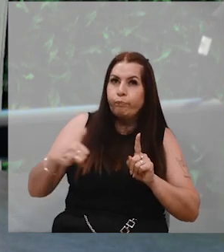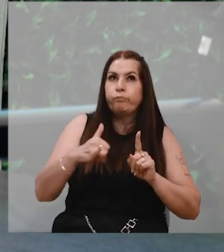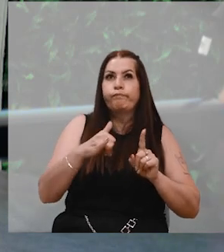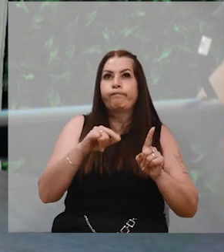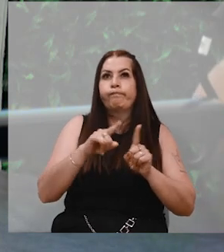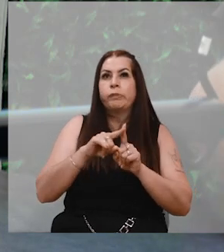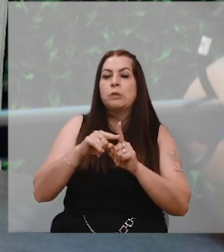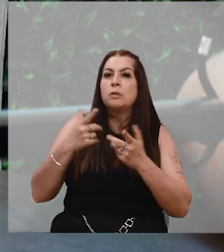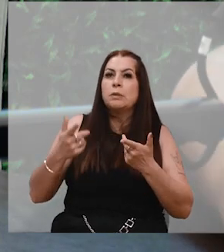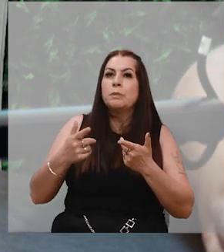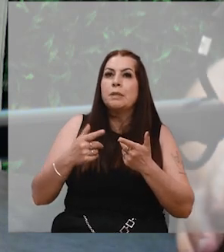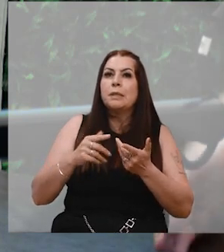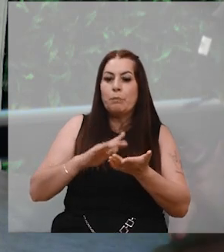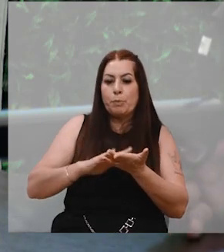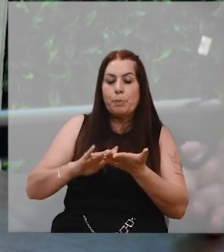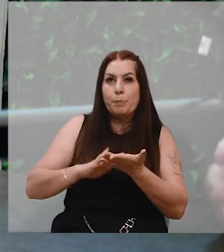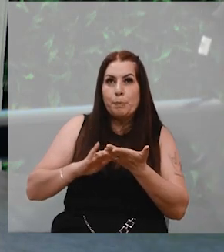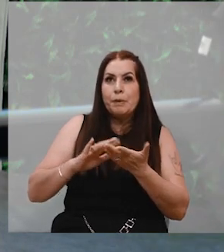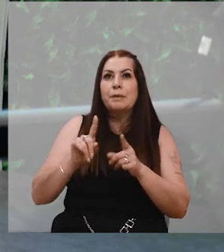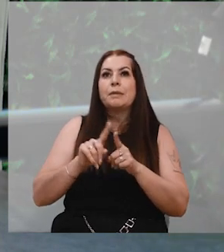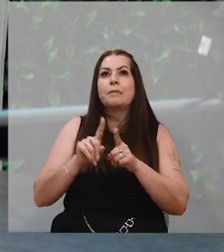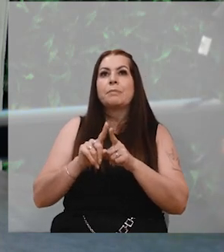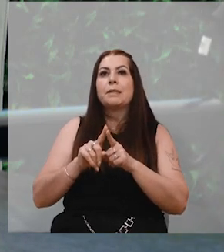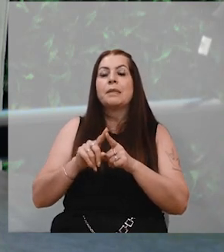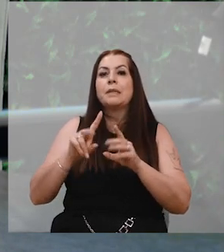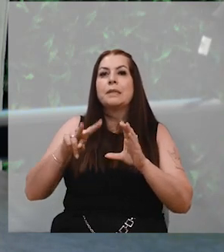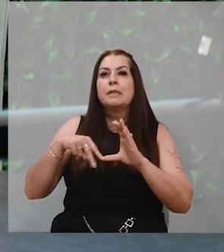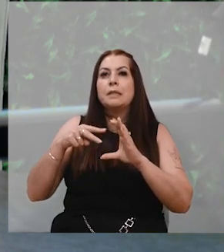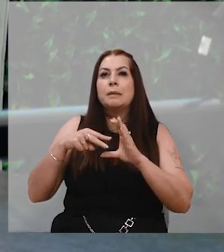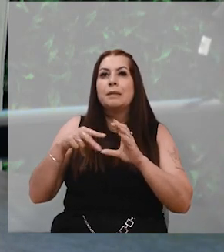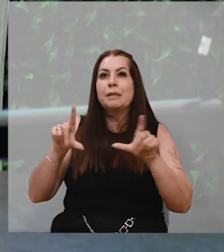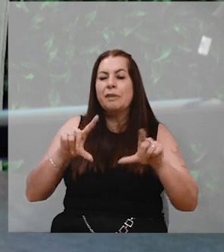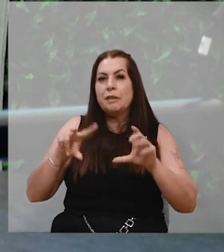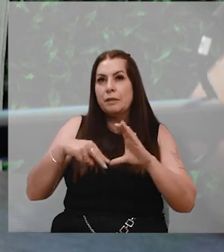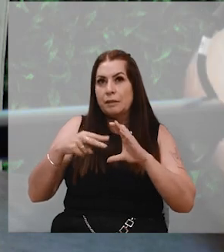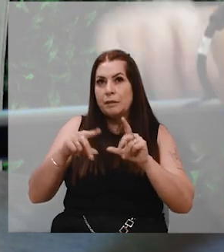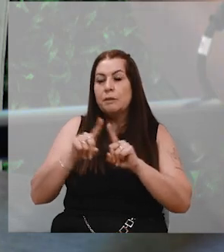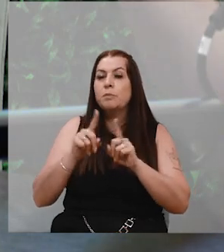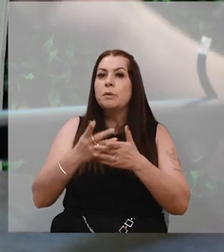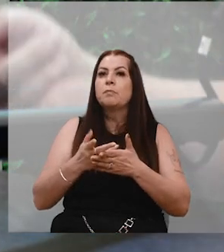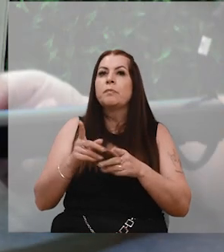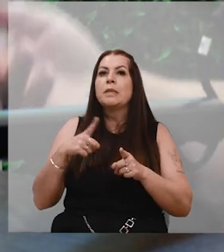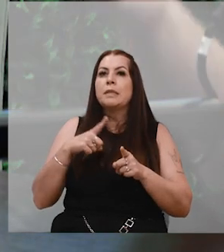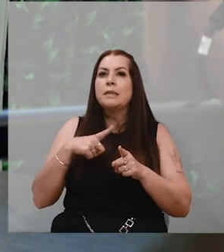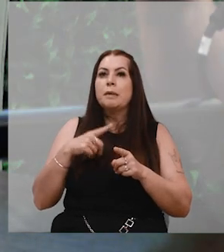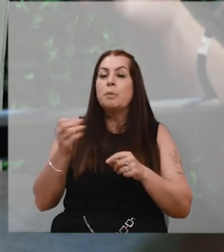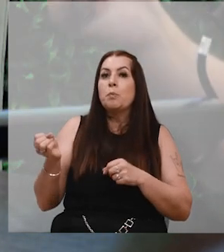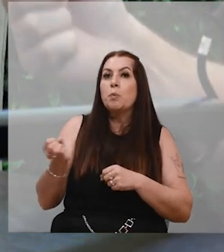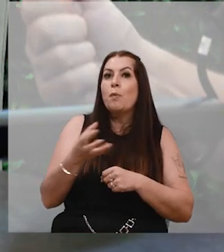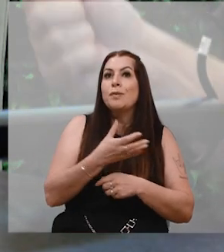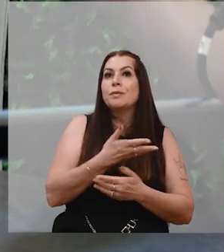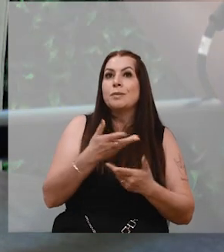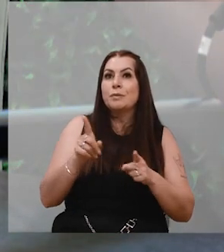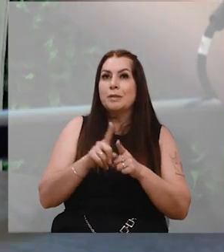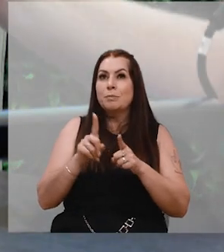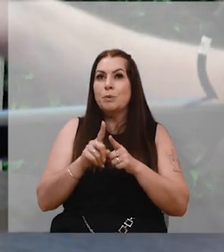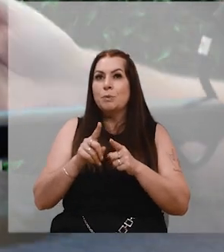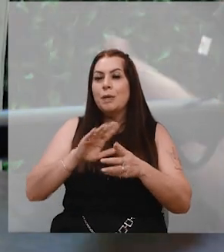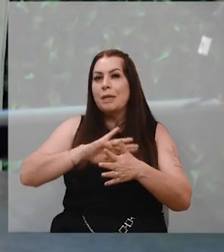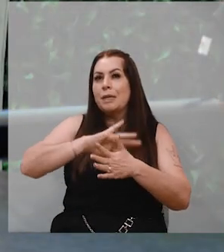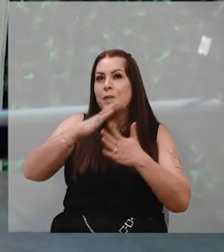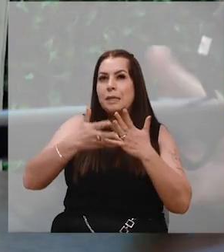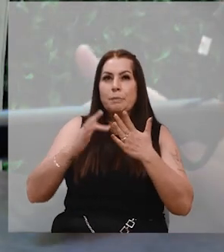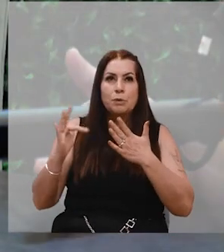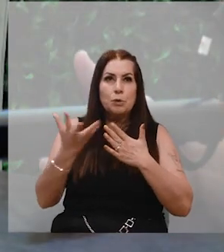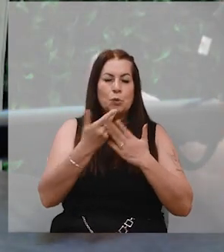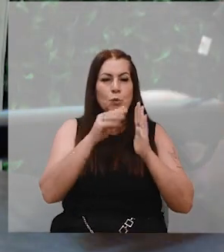obesas, a sinalização em braille também melhorou, a nossa Câmara, a TV Câmara também, né, teve uma inovação com Libras